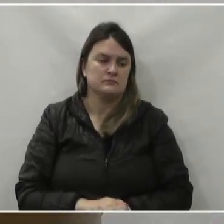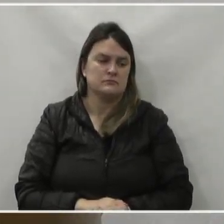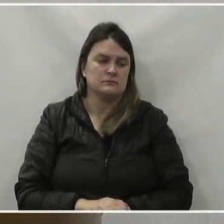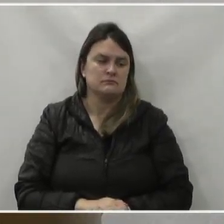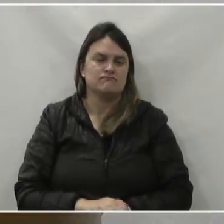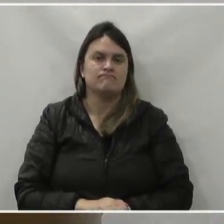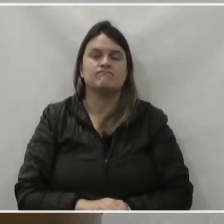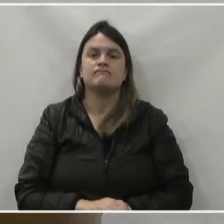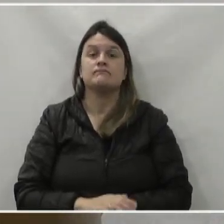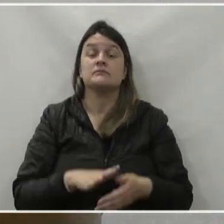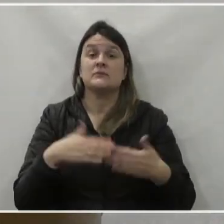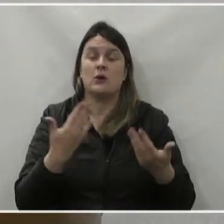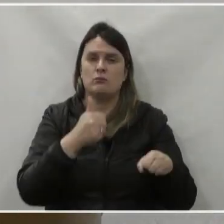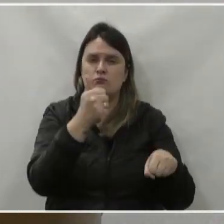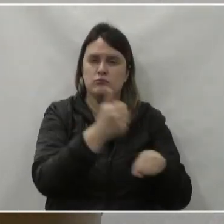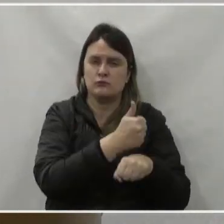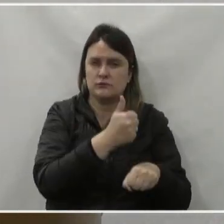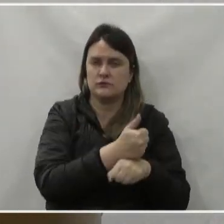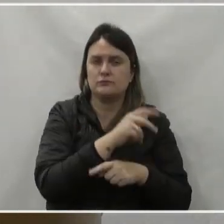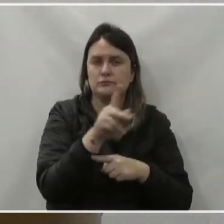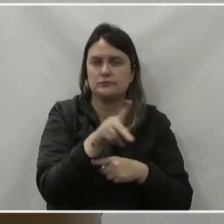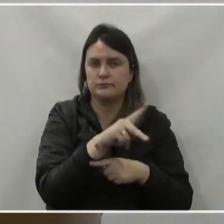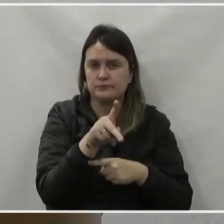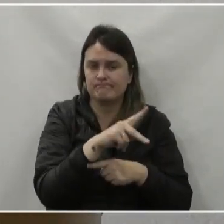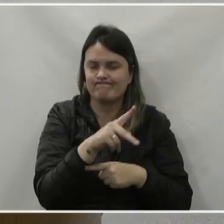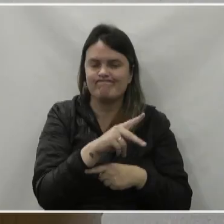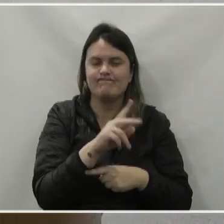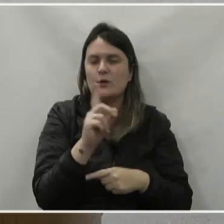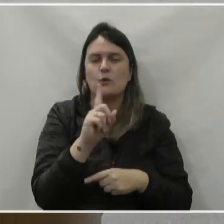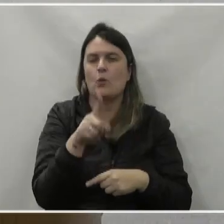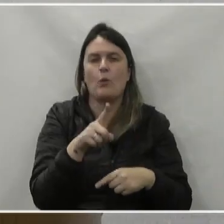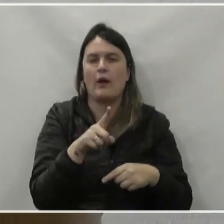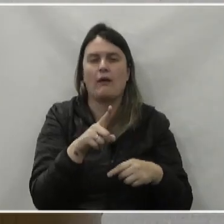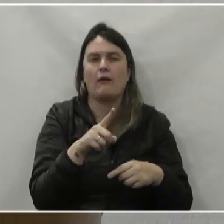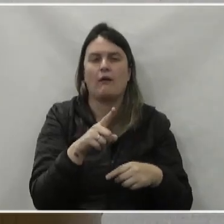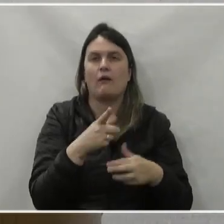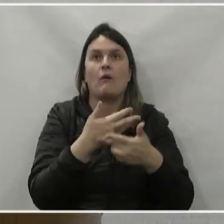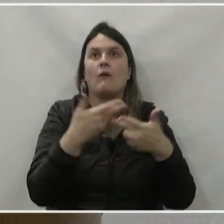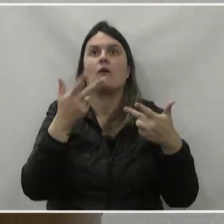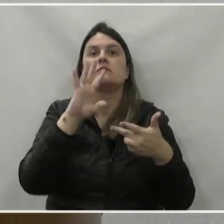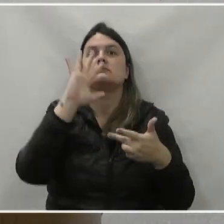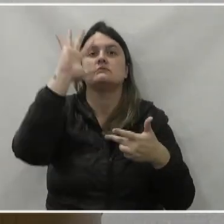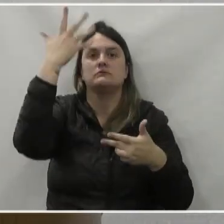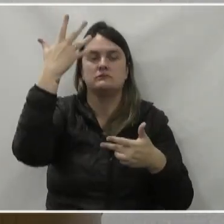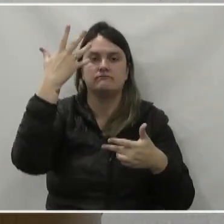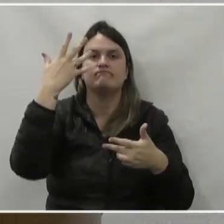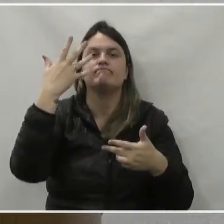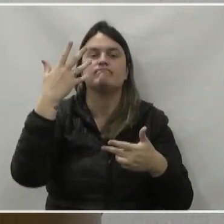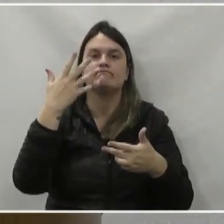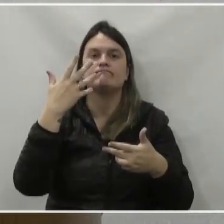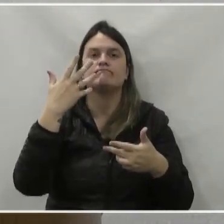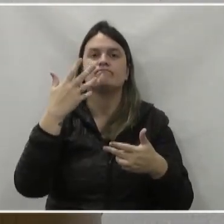A falência da profissão docente não é furto do acaso, é o